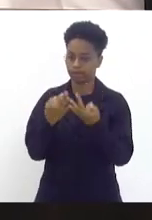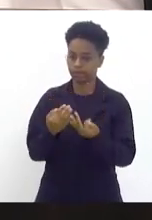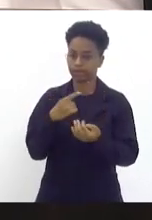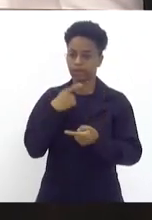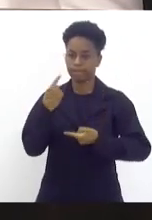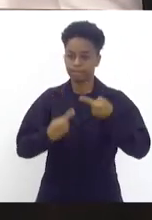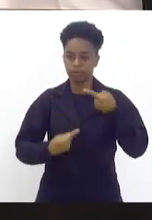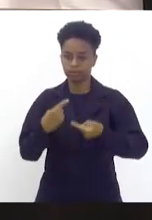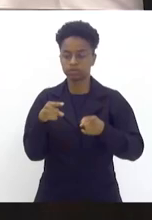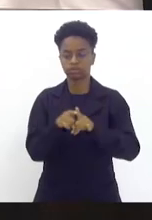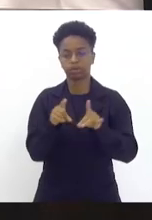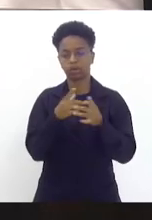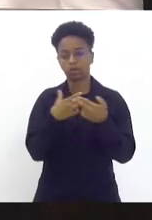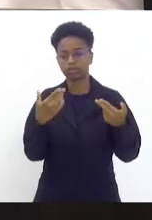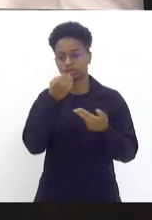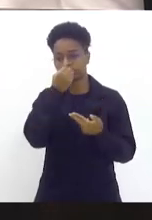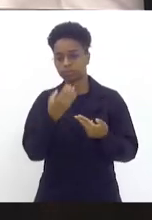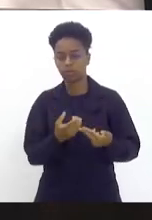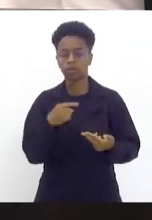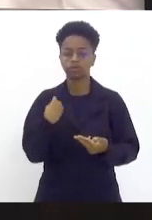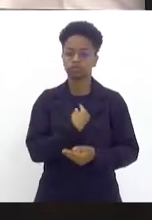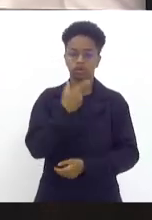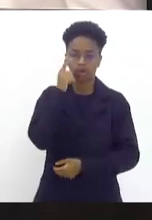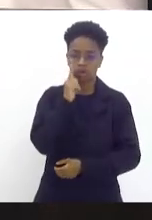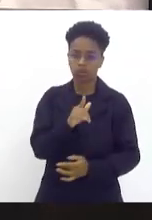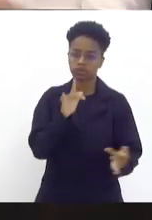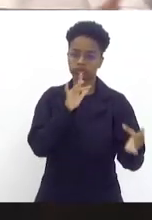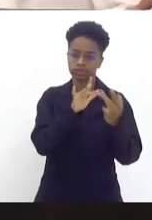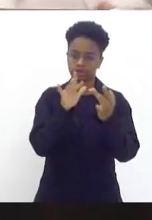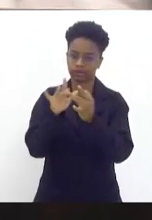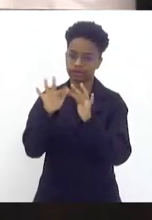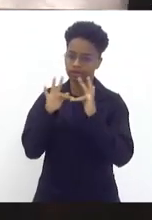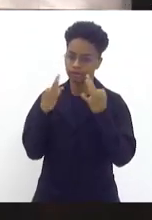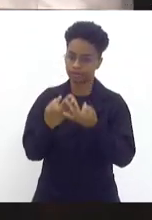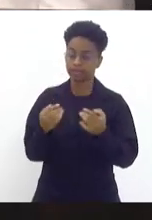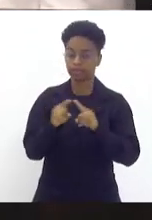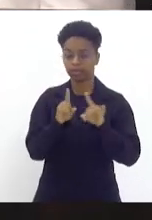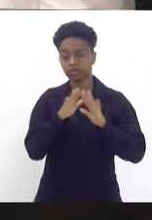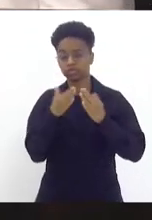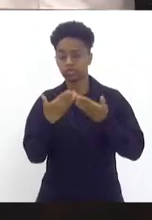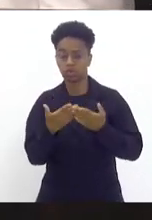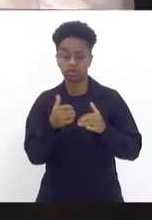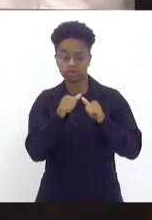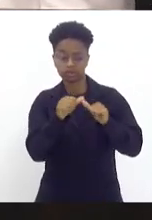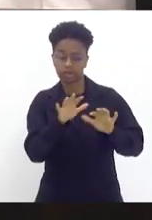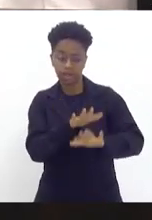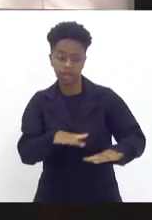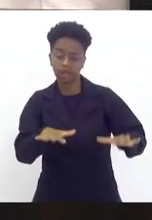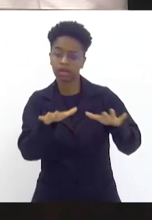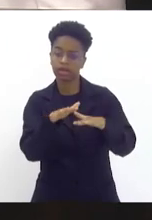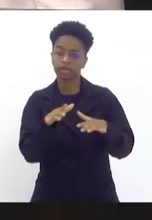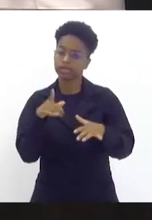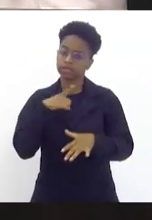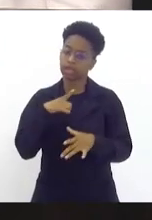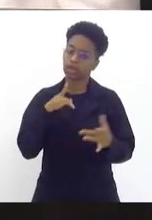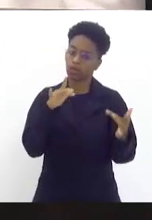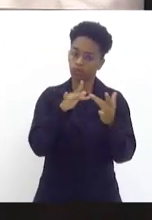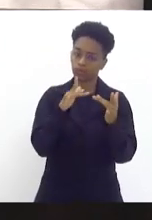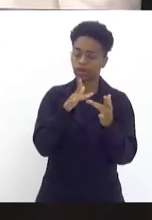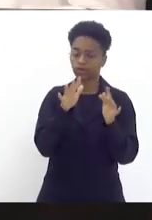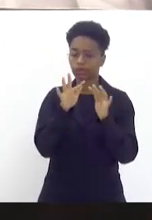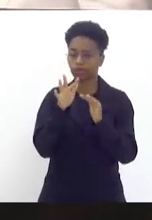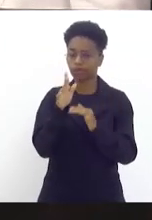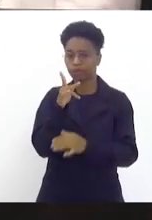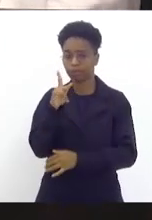tanta coisa boa que a gente tem como chegar nas famílias, e as escolas estão aí. Né? A escola você tem acesso tanto aos pais,